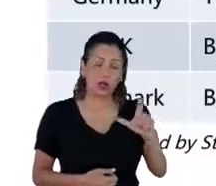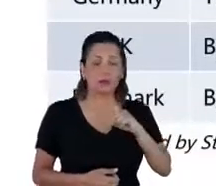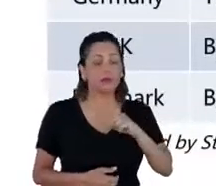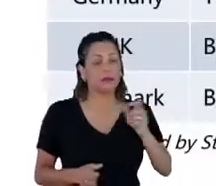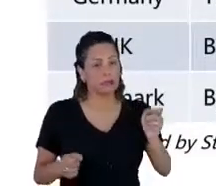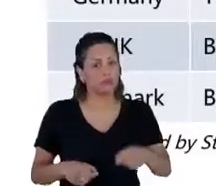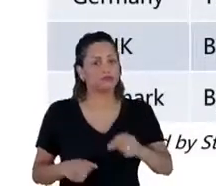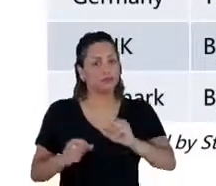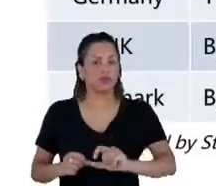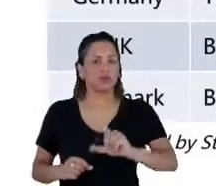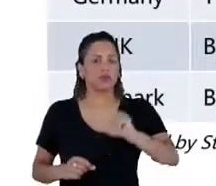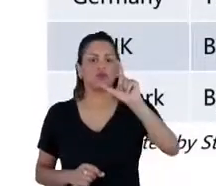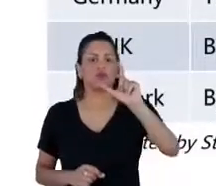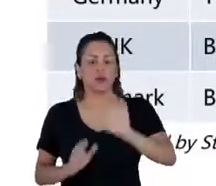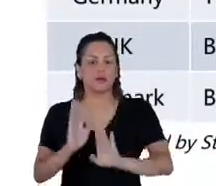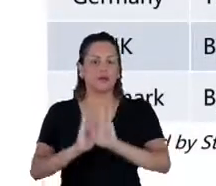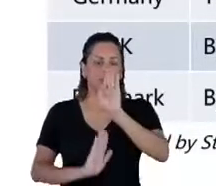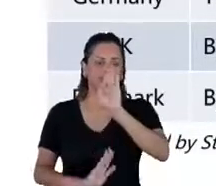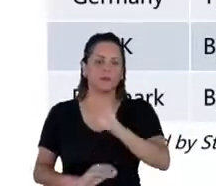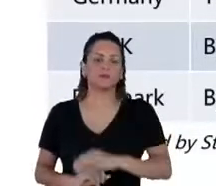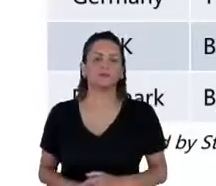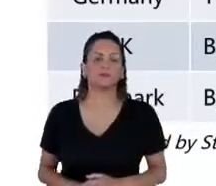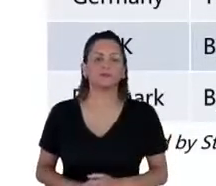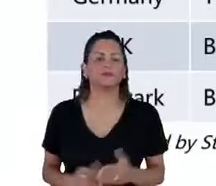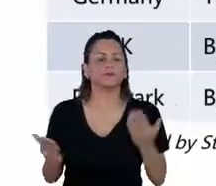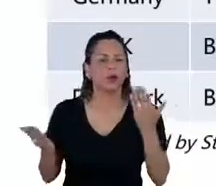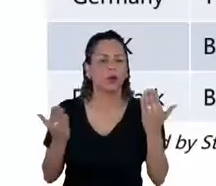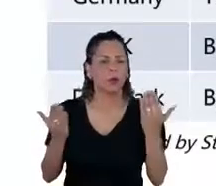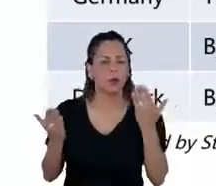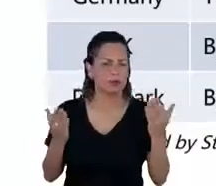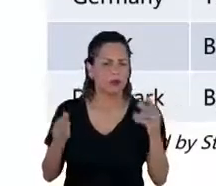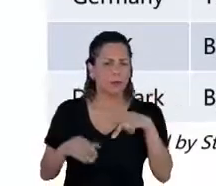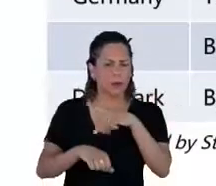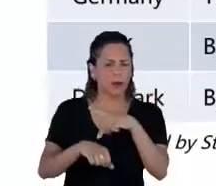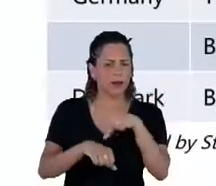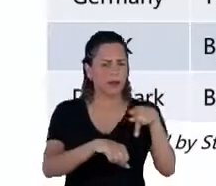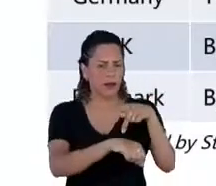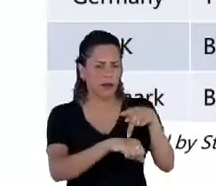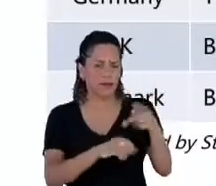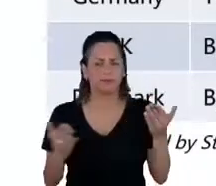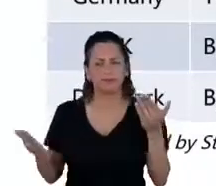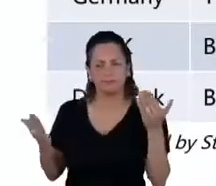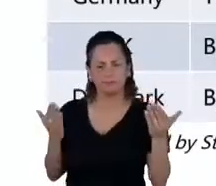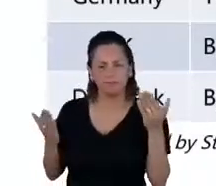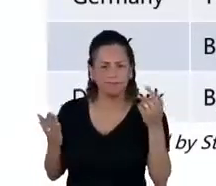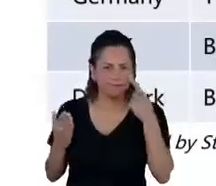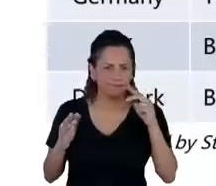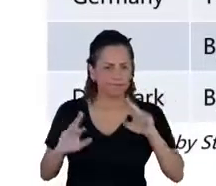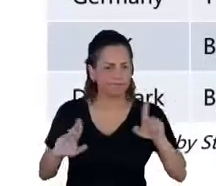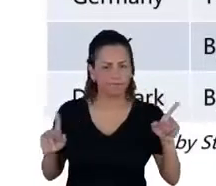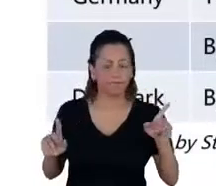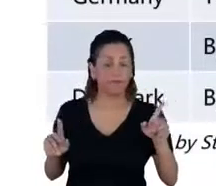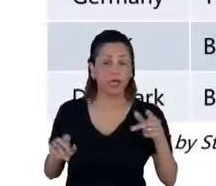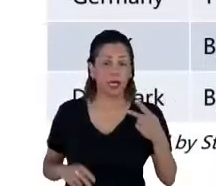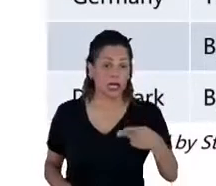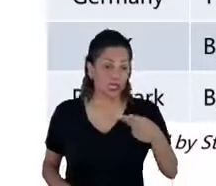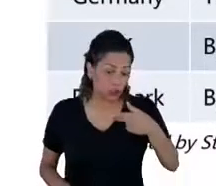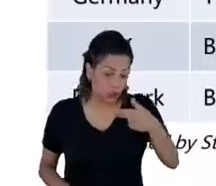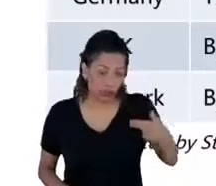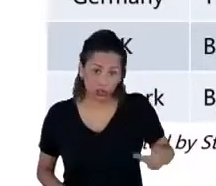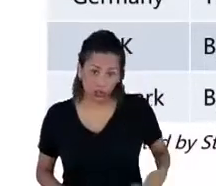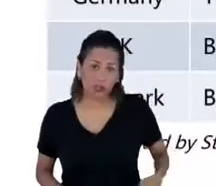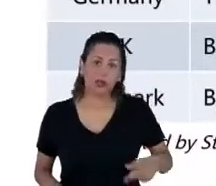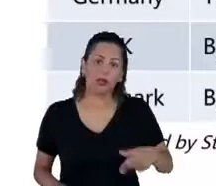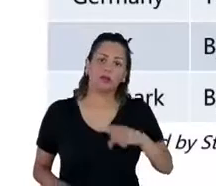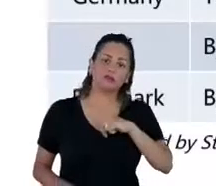E vemos aqui na comparação com diferentes países. Na China, o uso de energia